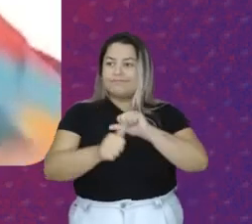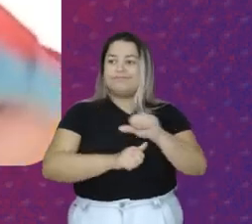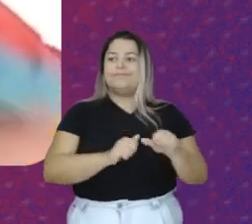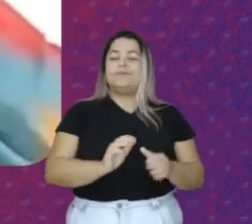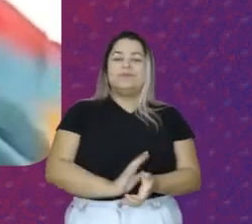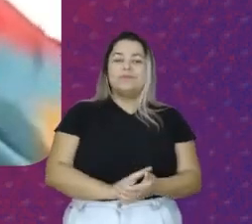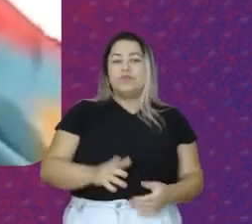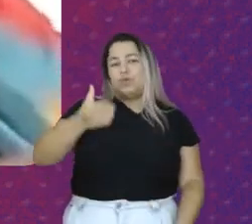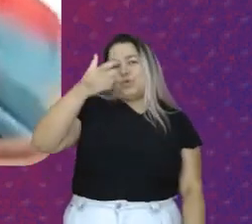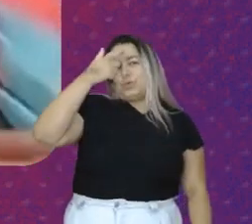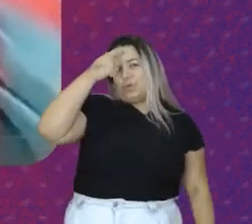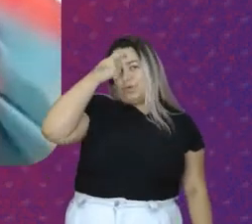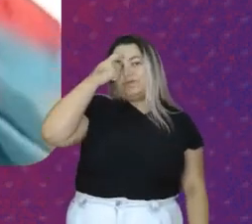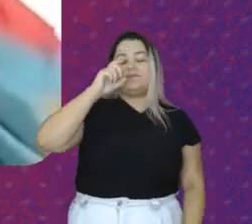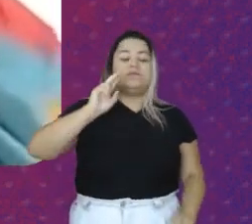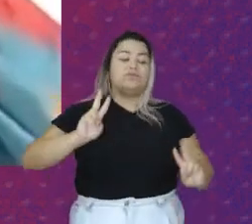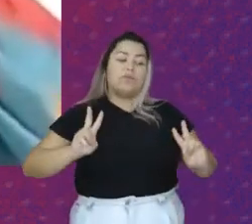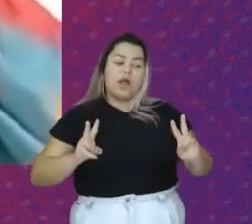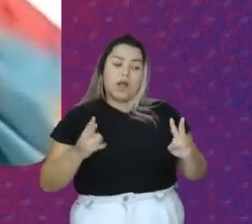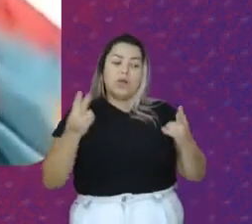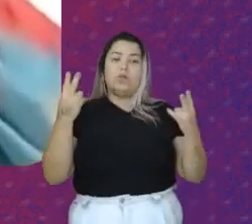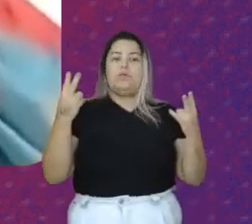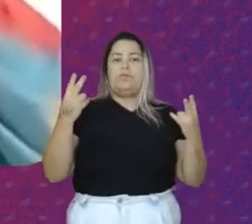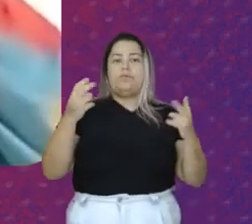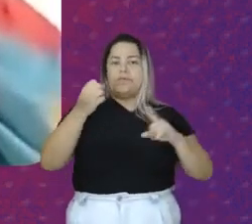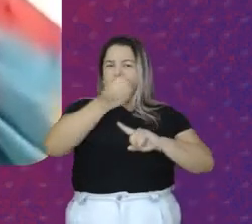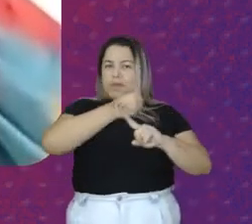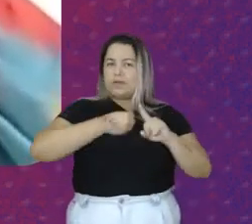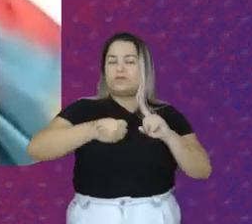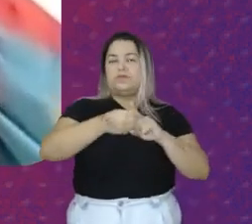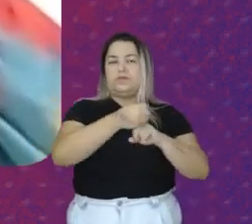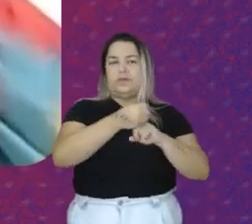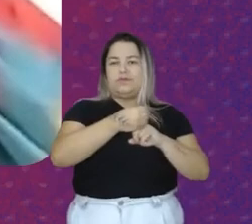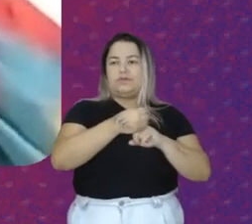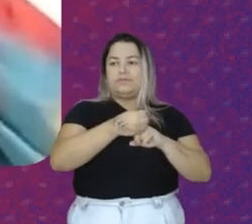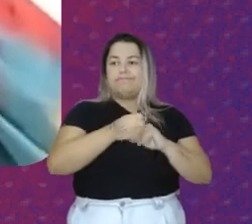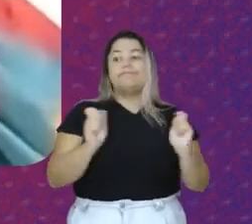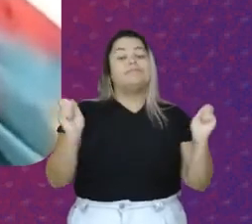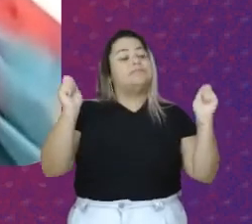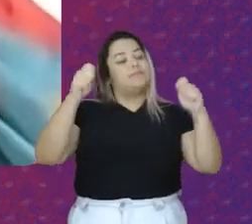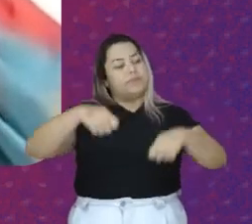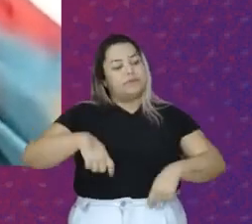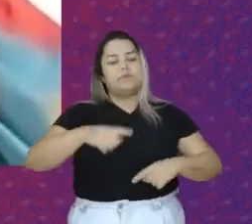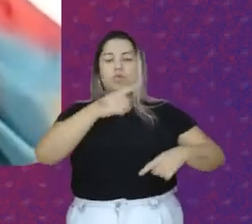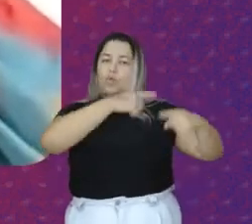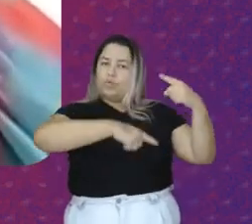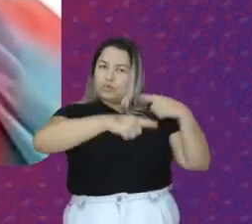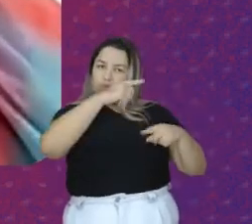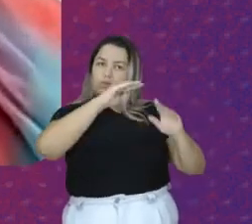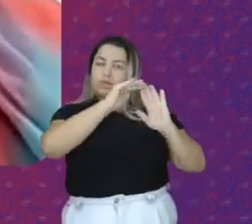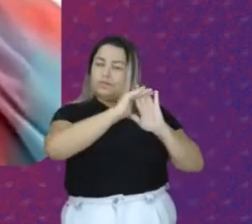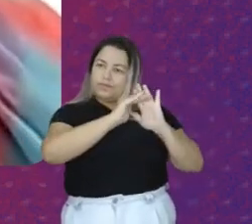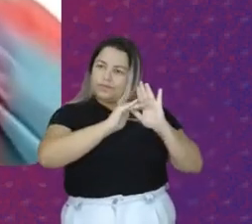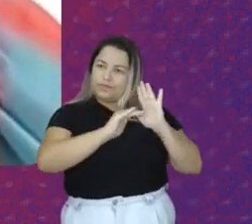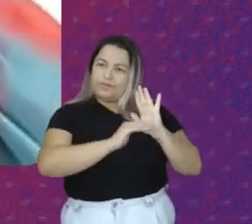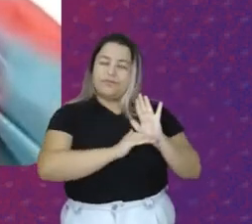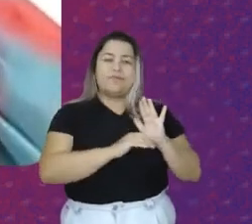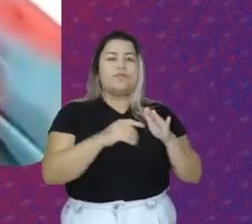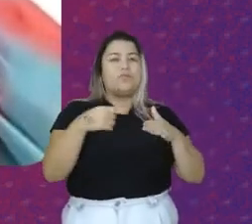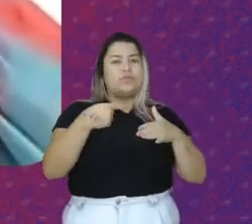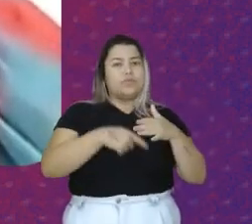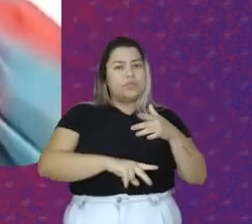de consciência, de valores na sociedade. Então, acho que nós precisamos construir essa agenda. Um Fundo Nacional